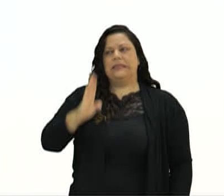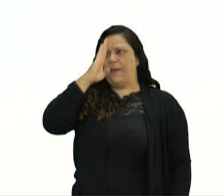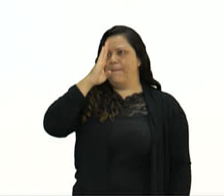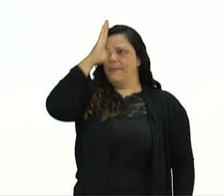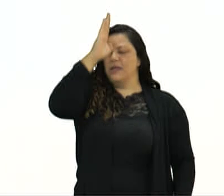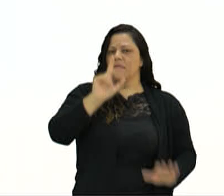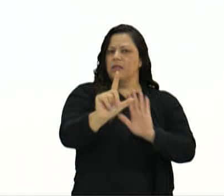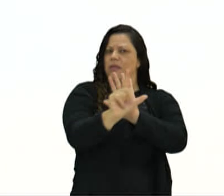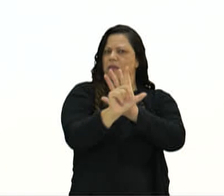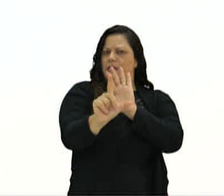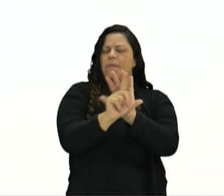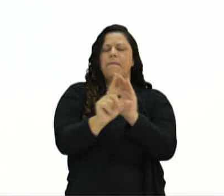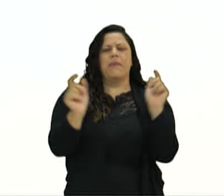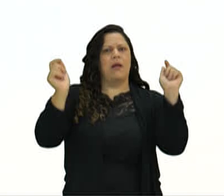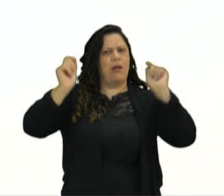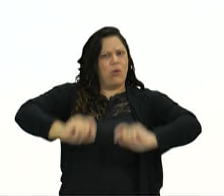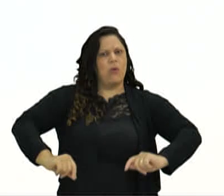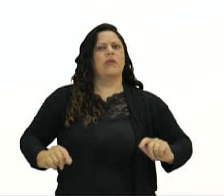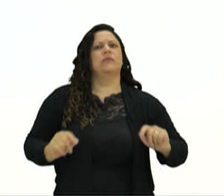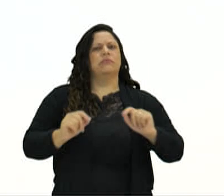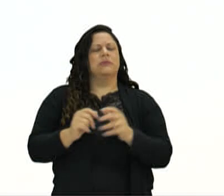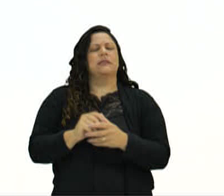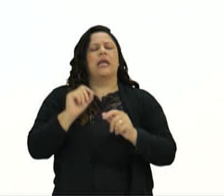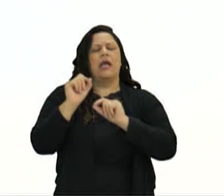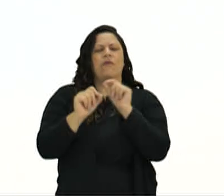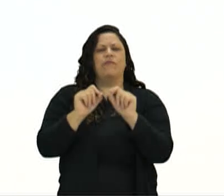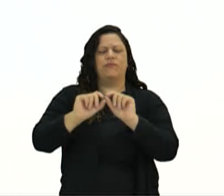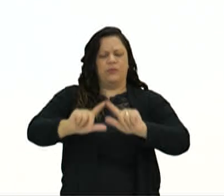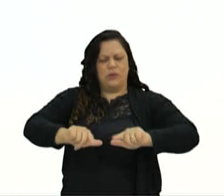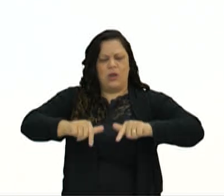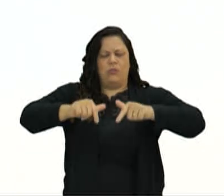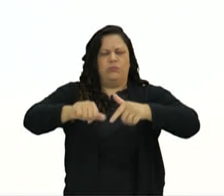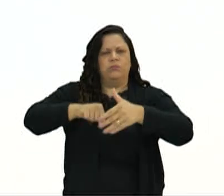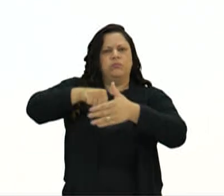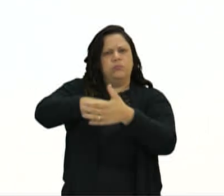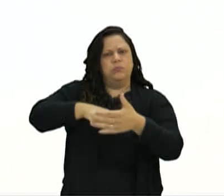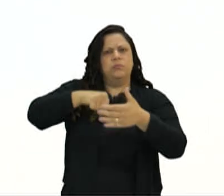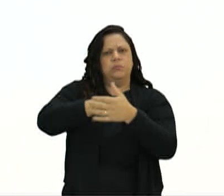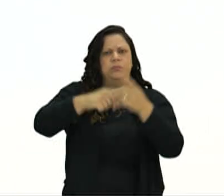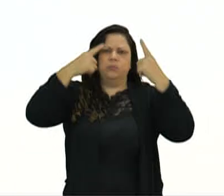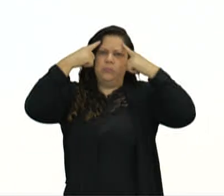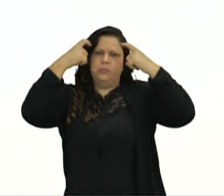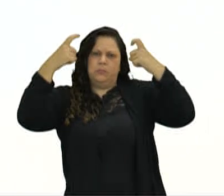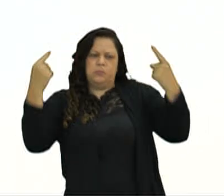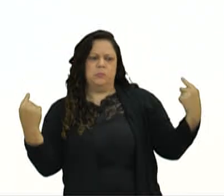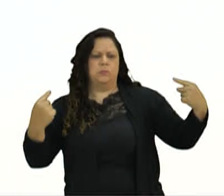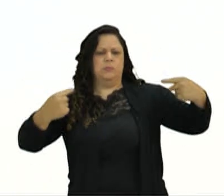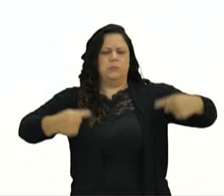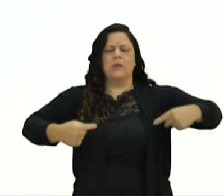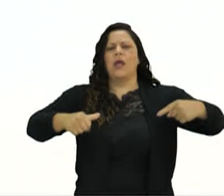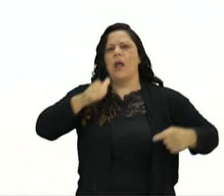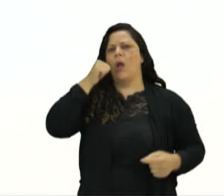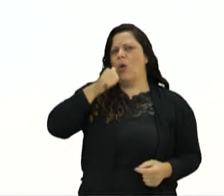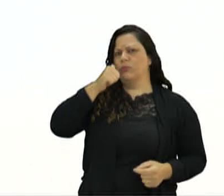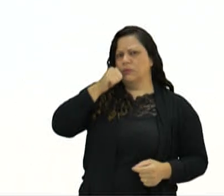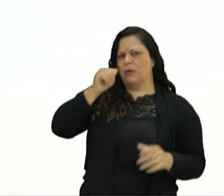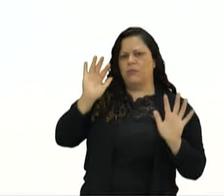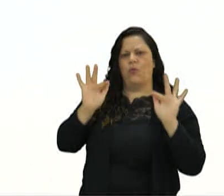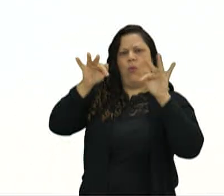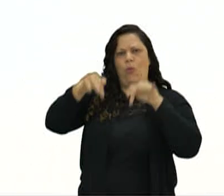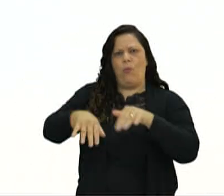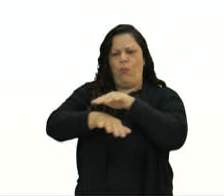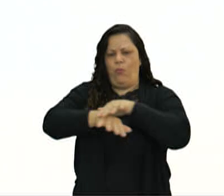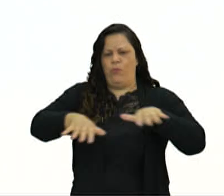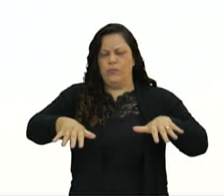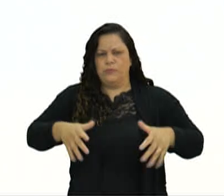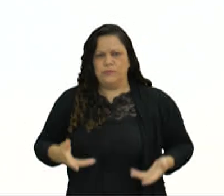que serve como ferramenta legislativa na luta da violência contra a mulher, né? Pelo fim da violência contra a